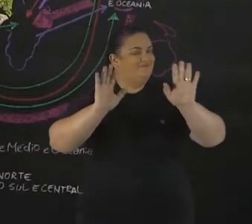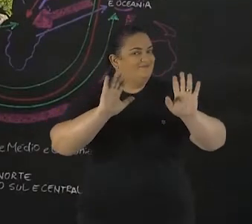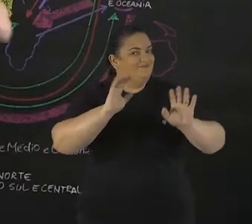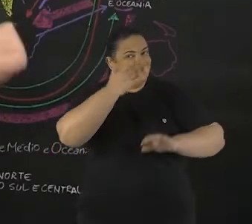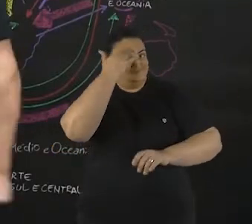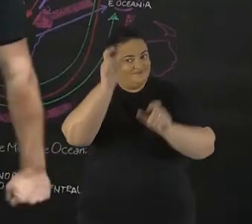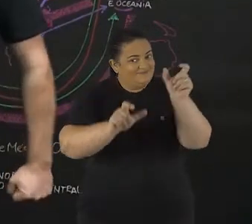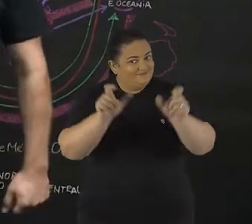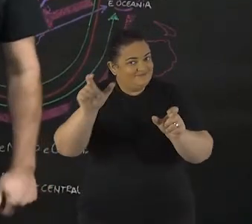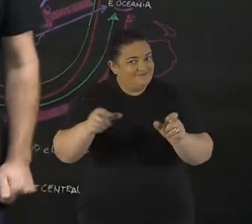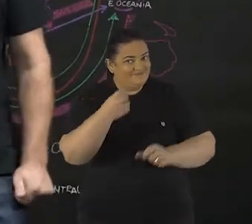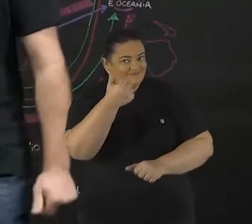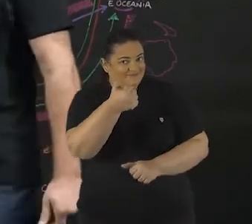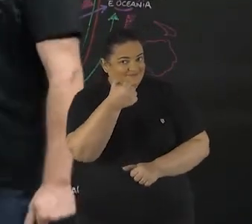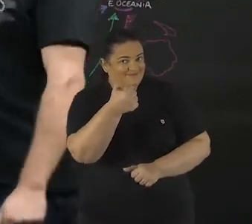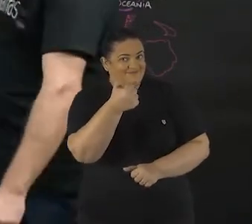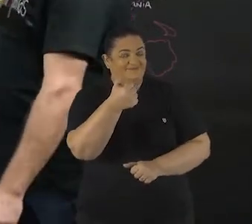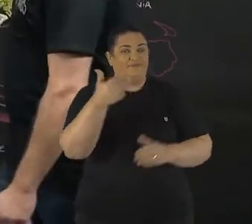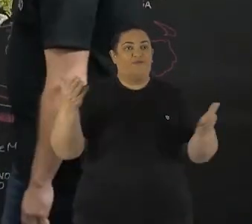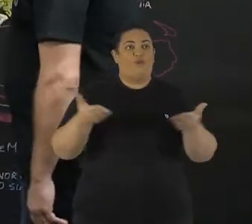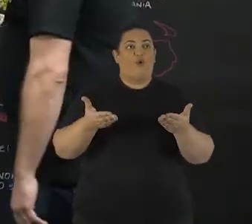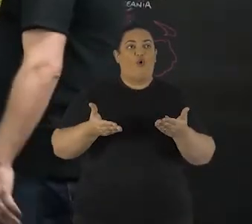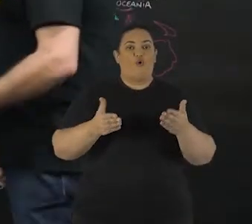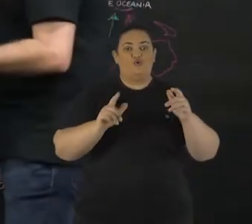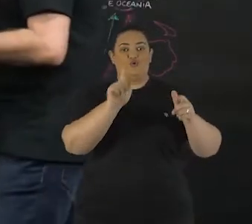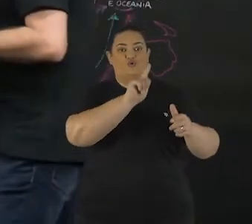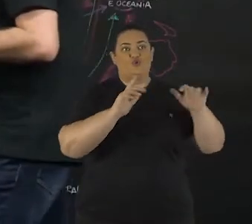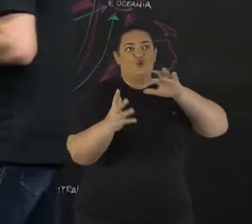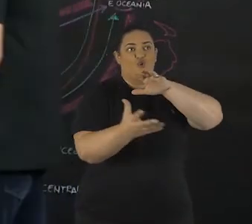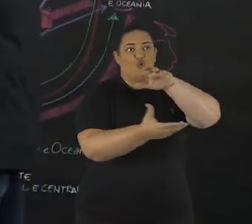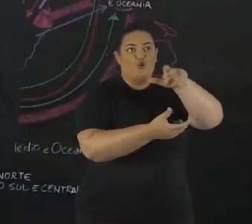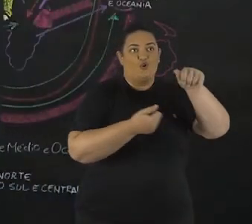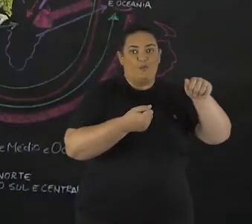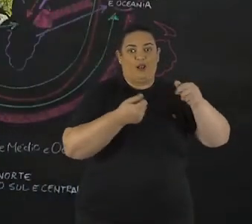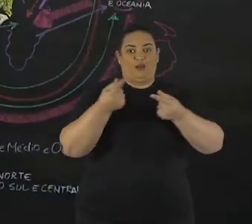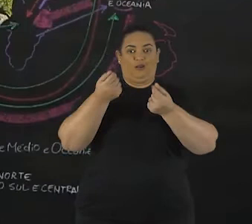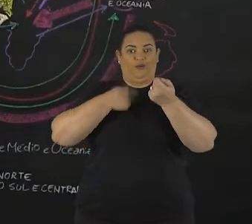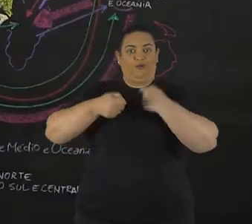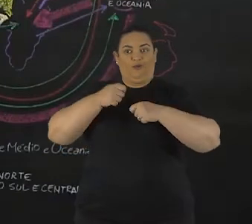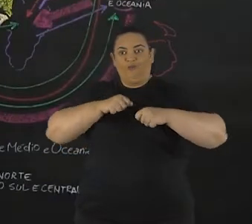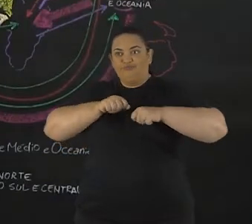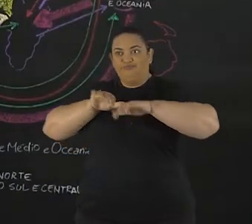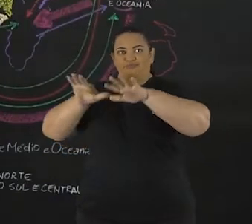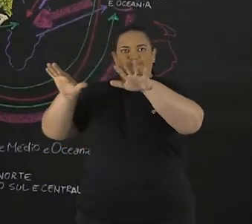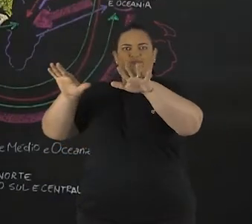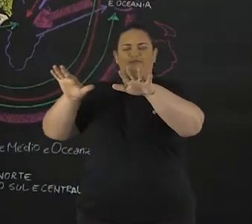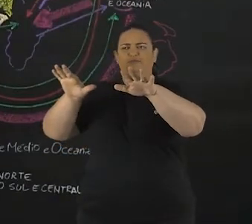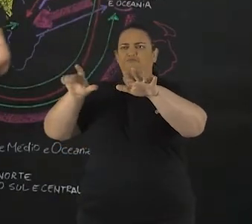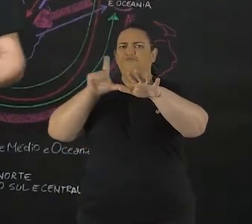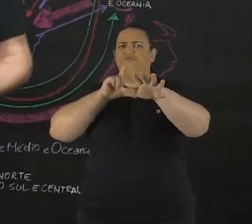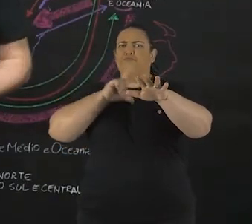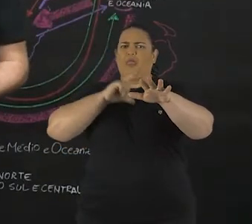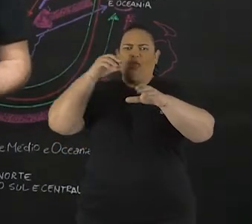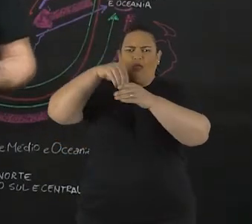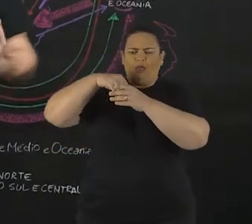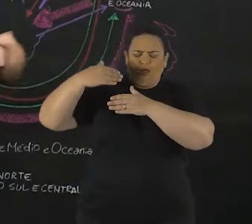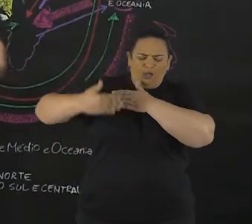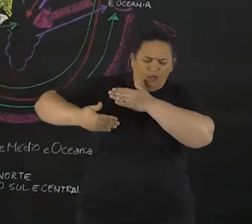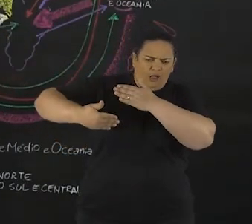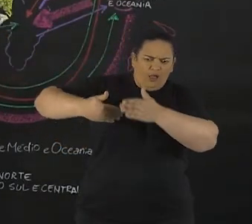Fala pessoal, tudo bem? Vamos falar sobre a globalização e os fluxos econômicos. Afinal, esse processo